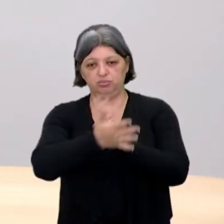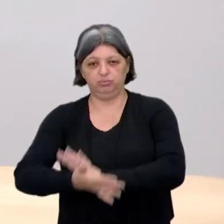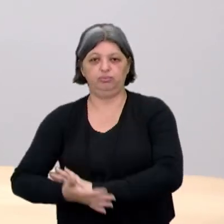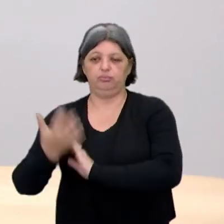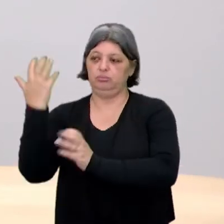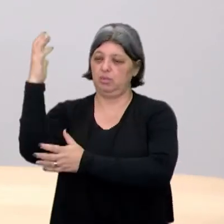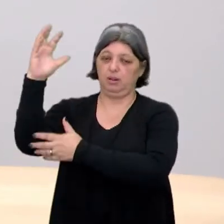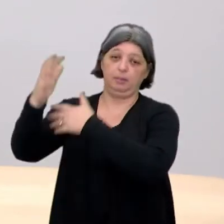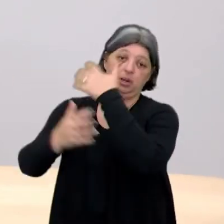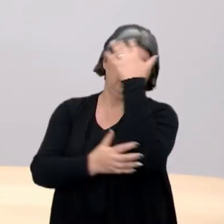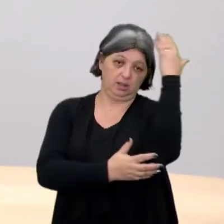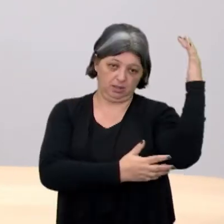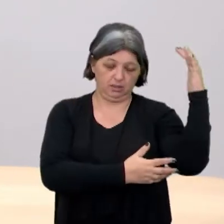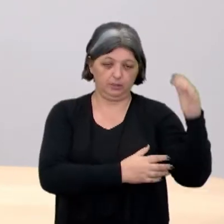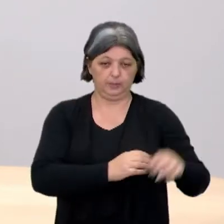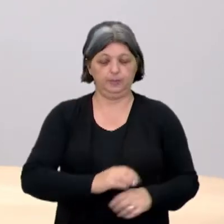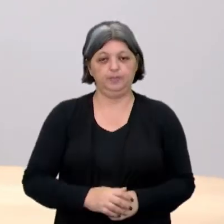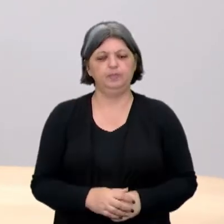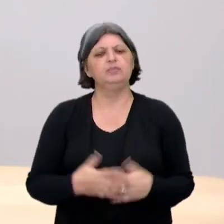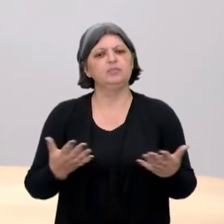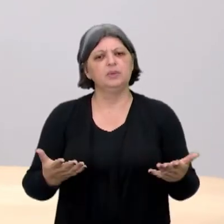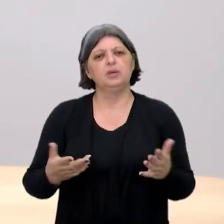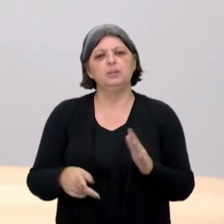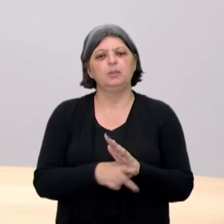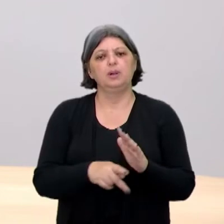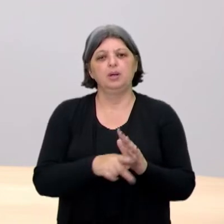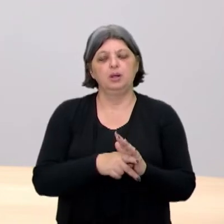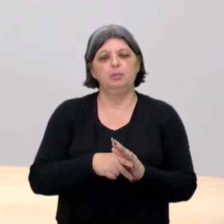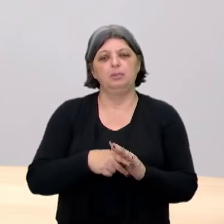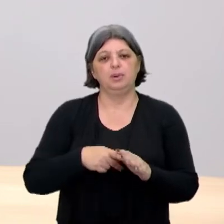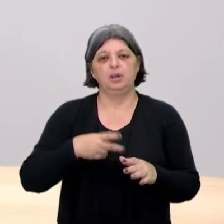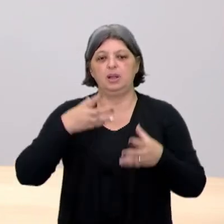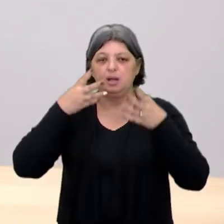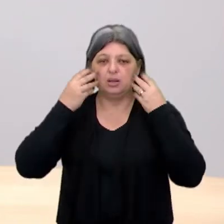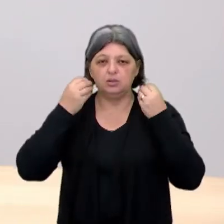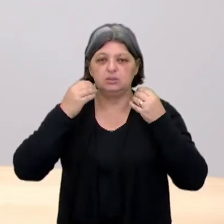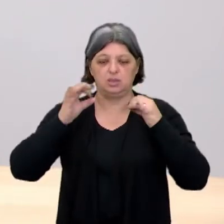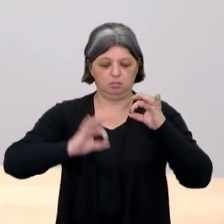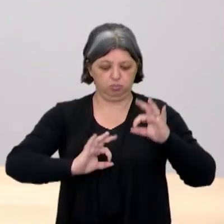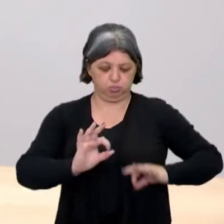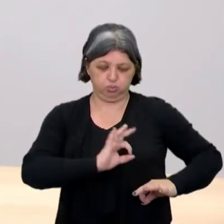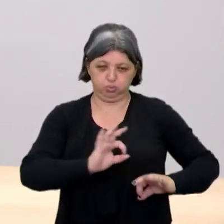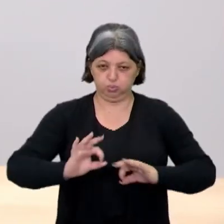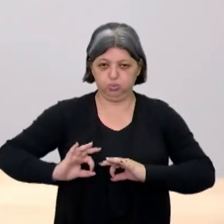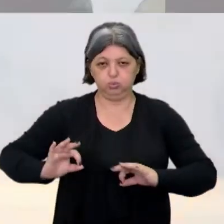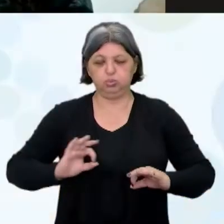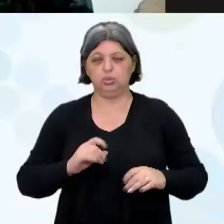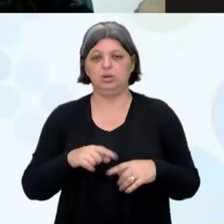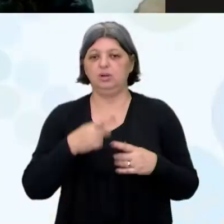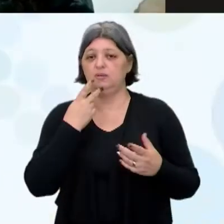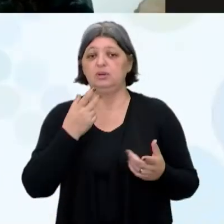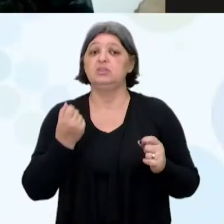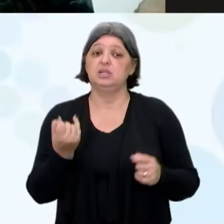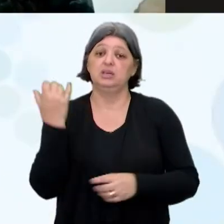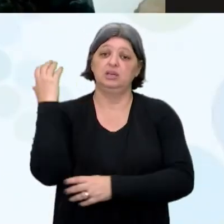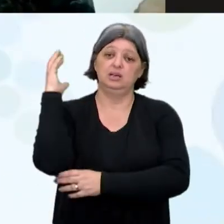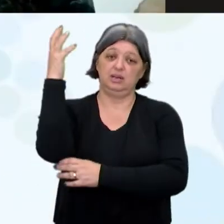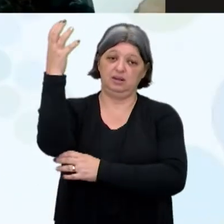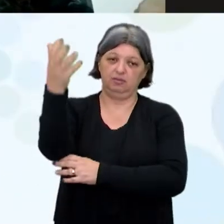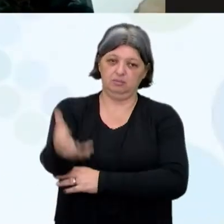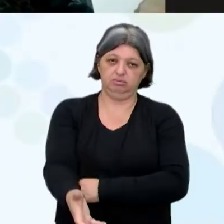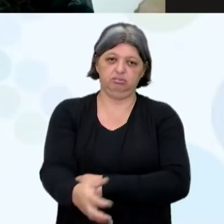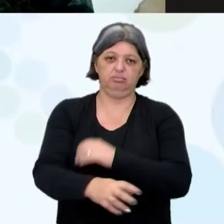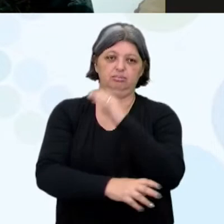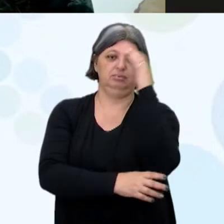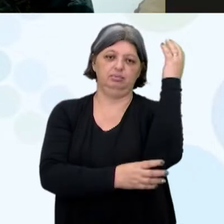né? E aí a onça falando isso, ela traz essa ideia, ou seja, se estão derrubando tanta árvore, na verdade, o reflexo disso vai